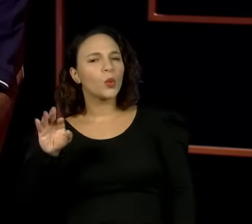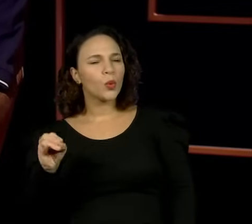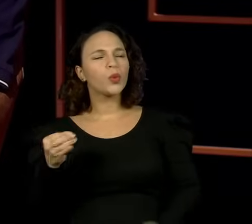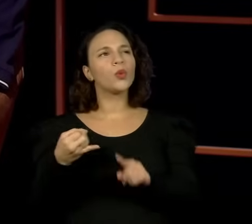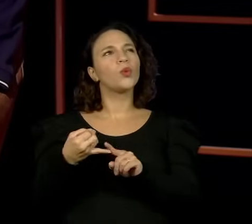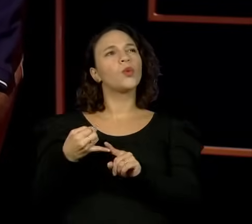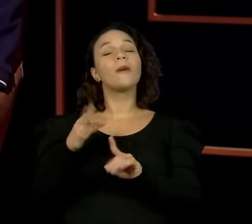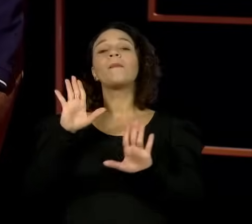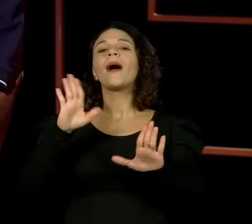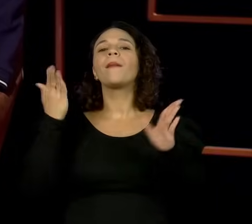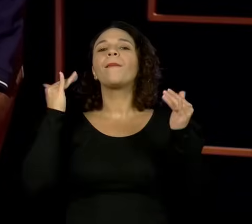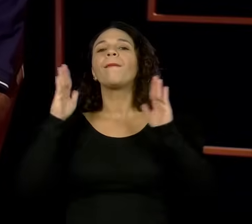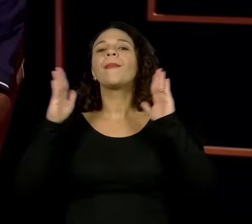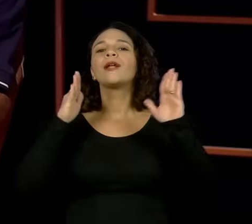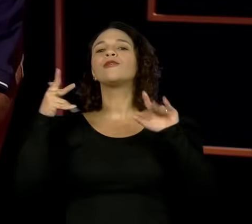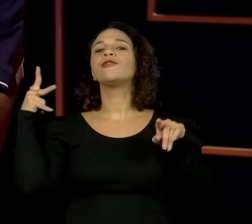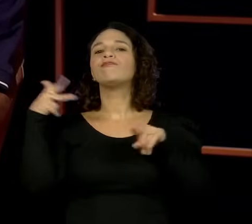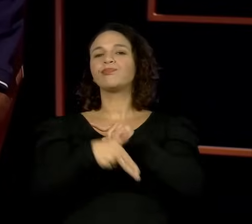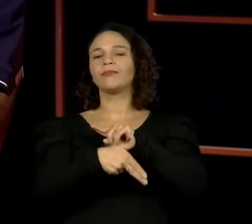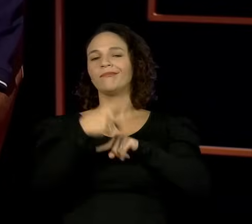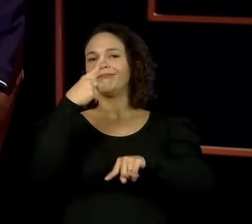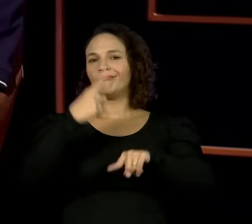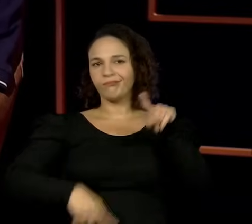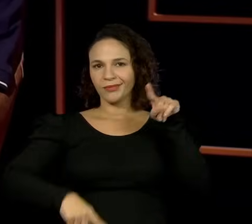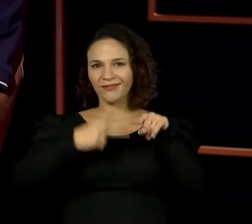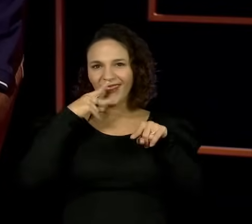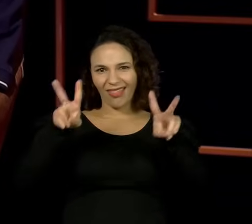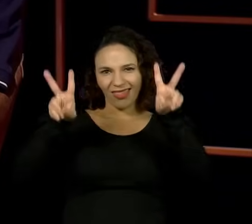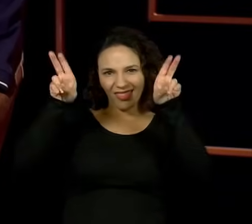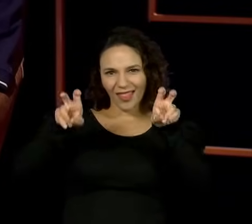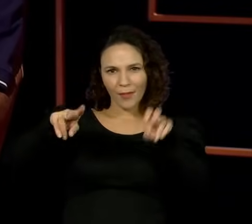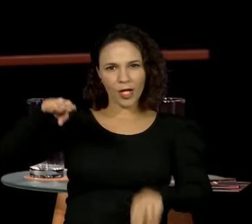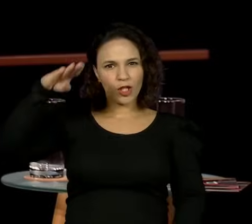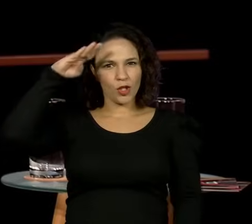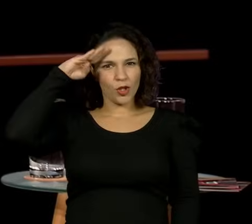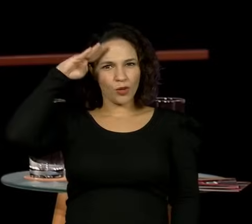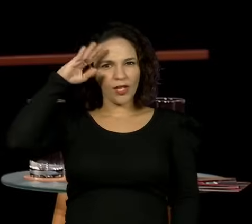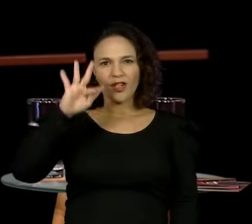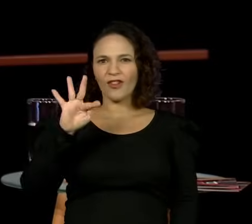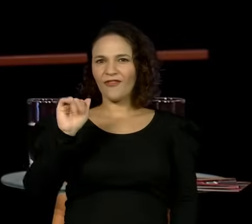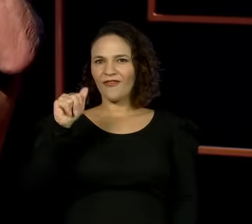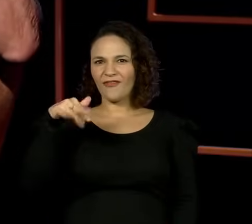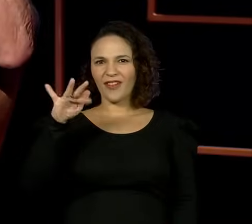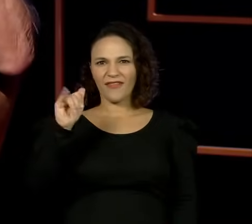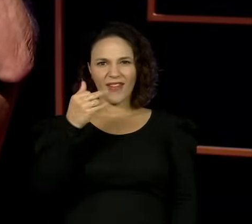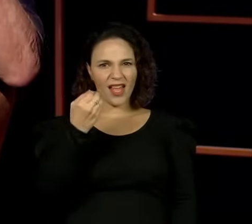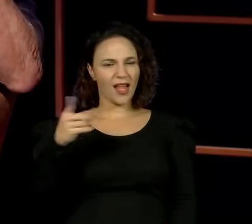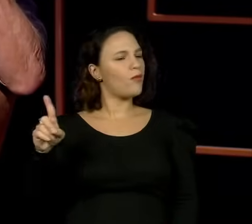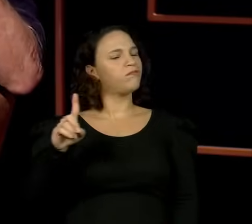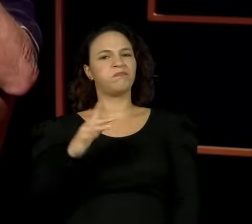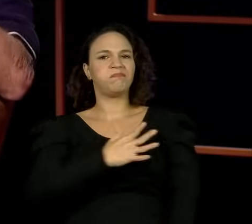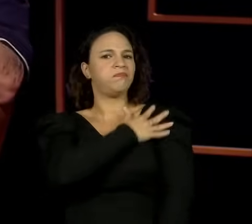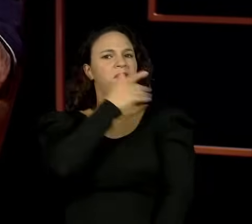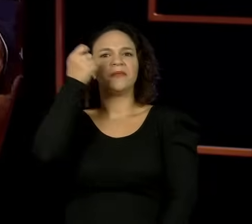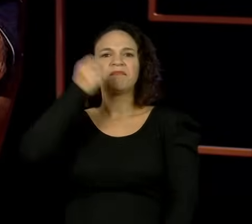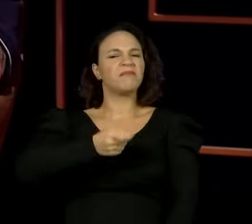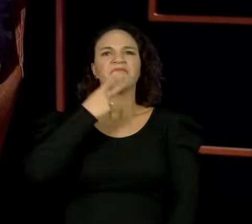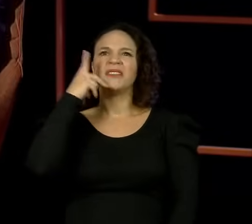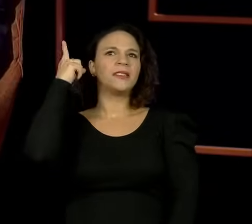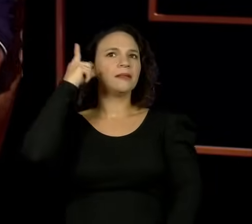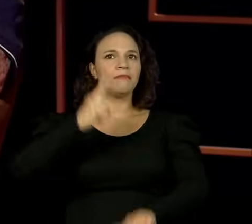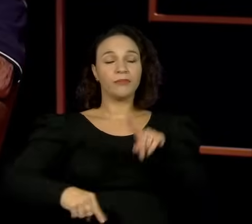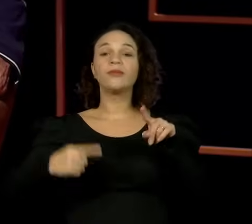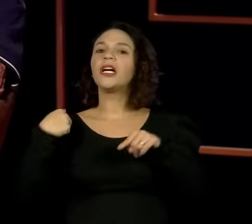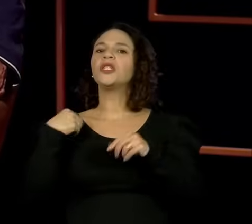Mas na censura disseram, soldado fanfarrão, nem pensar. Na época da o pessoal ditadura. gritava na rua, soldado também é povo, e